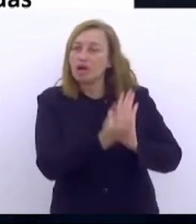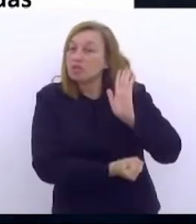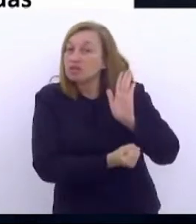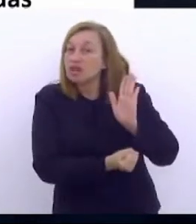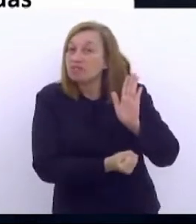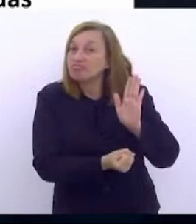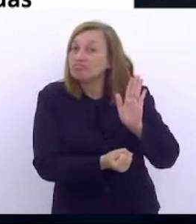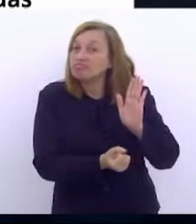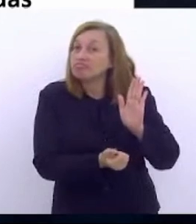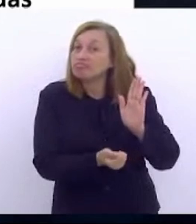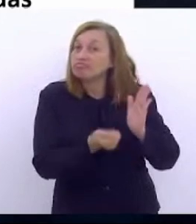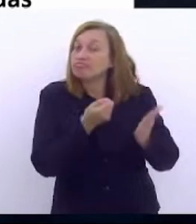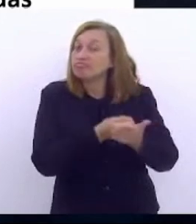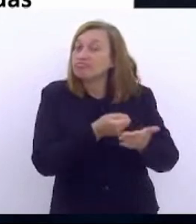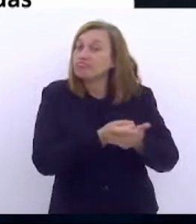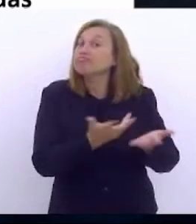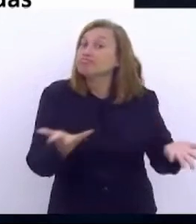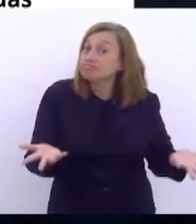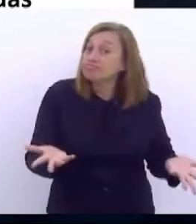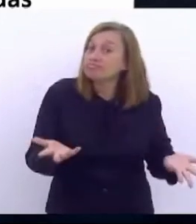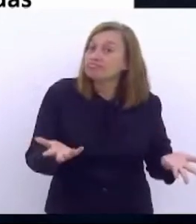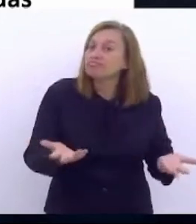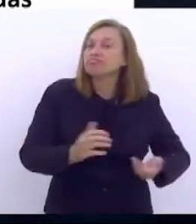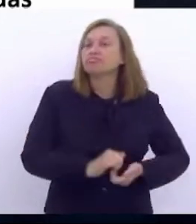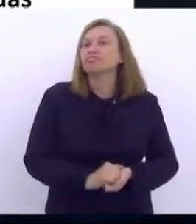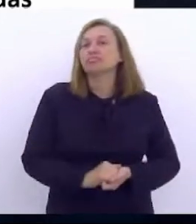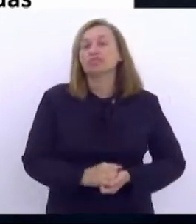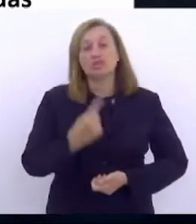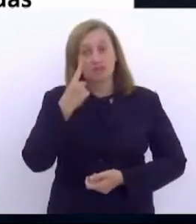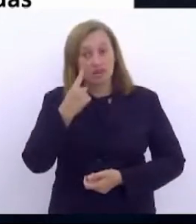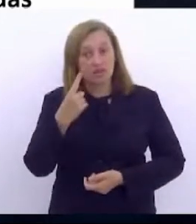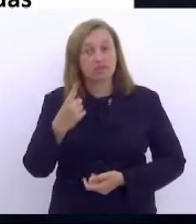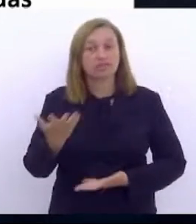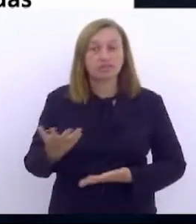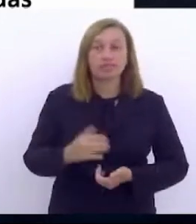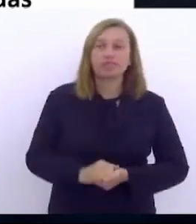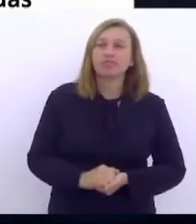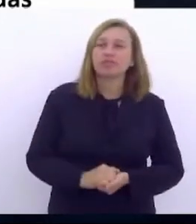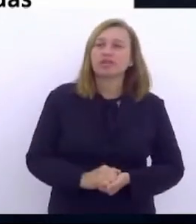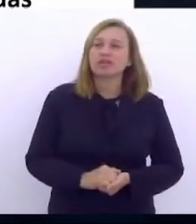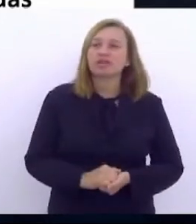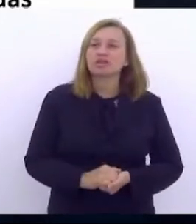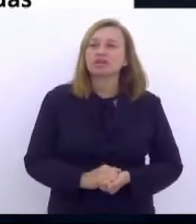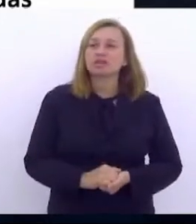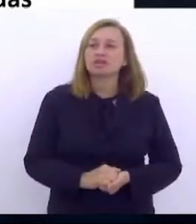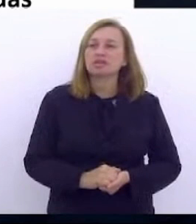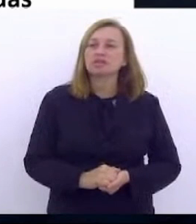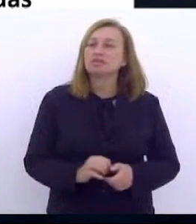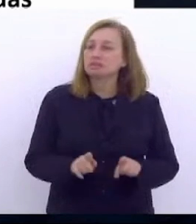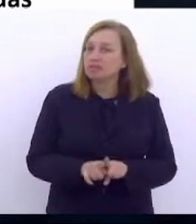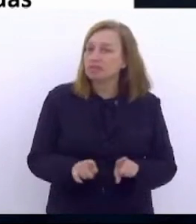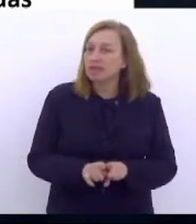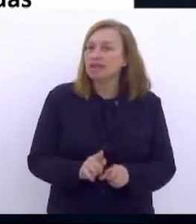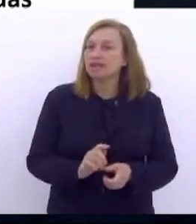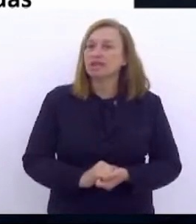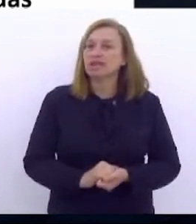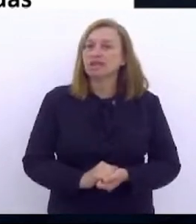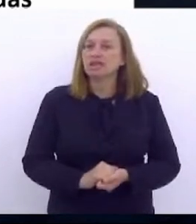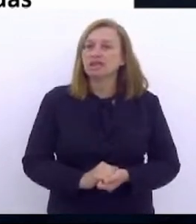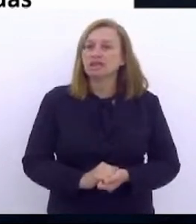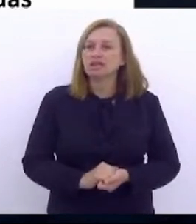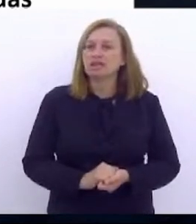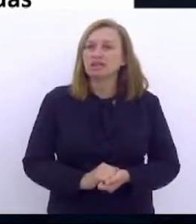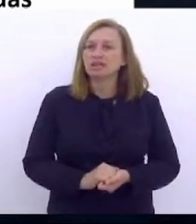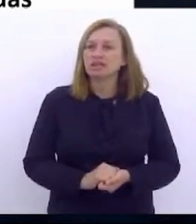Veja que diante de tamanha crueldade nós estamos. E o tamanho do